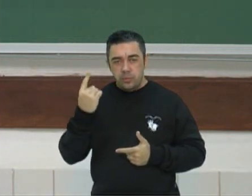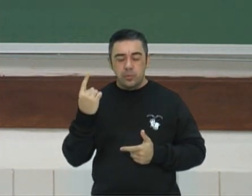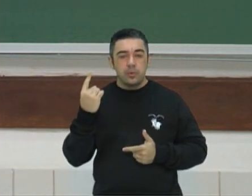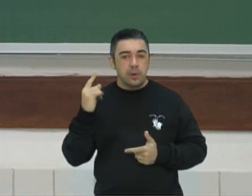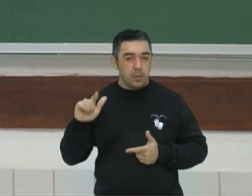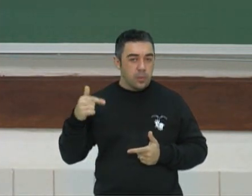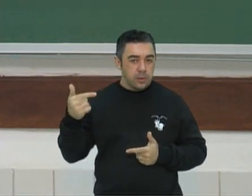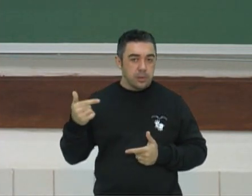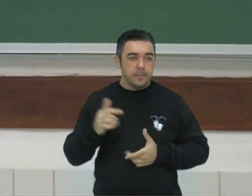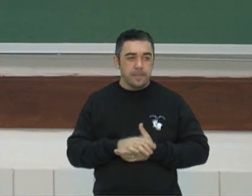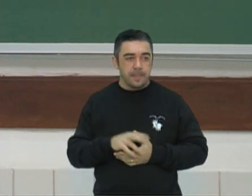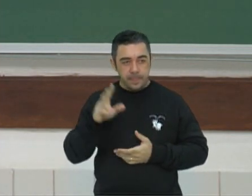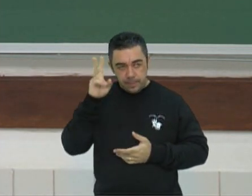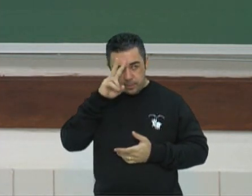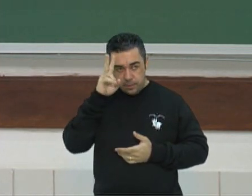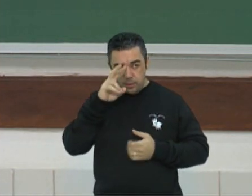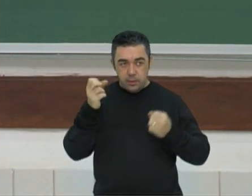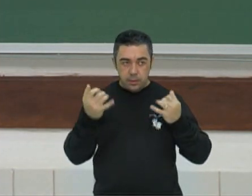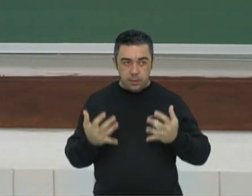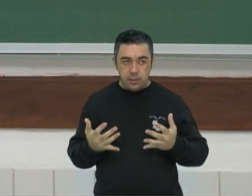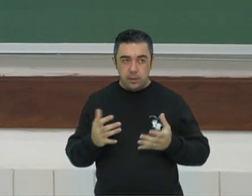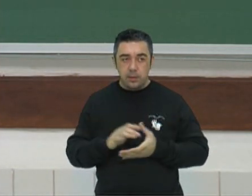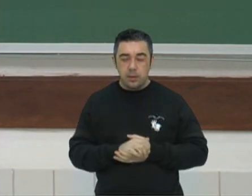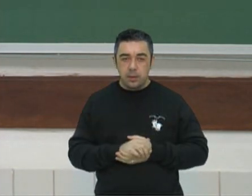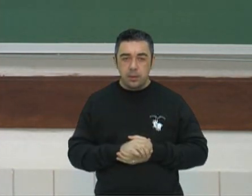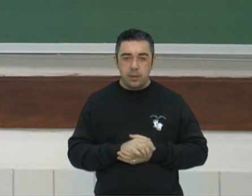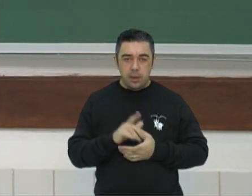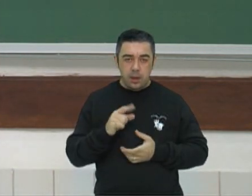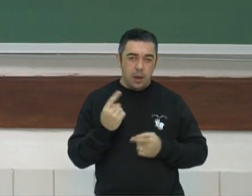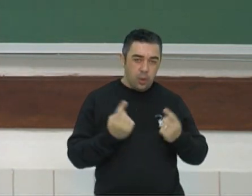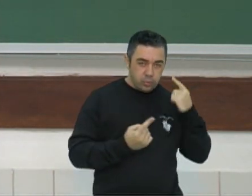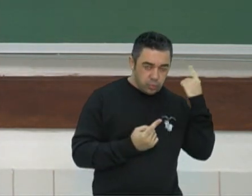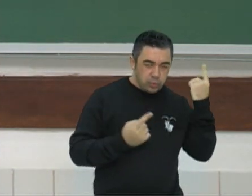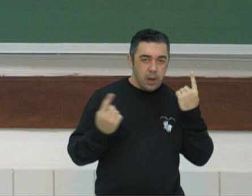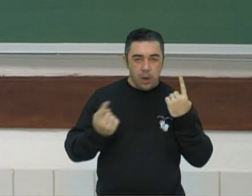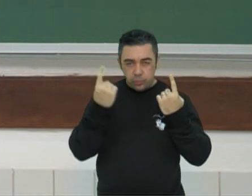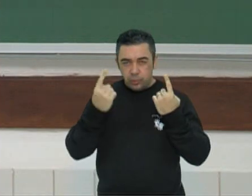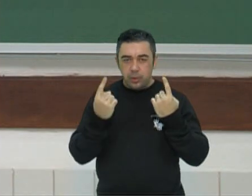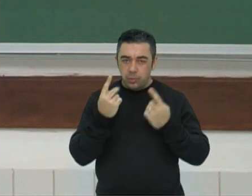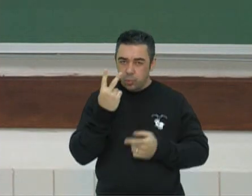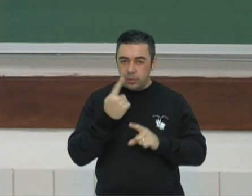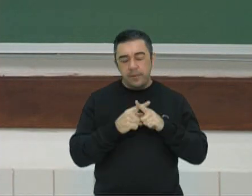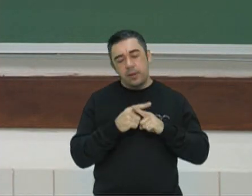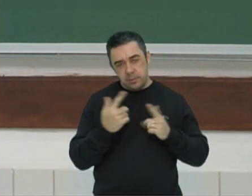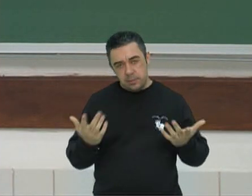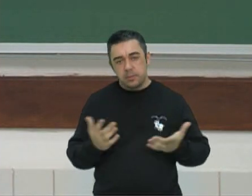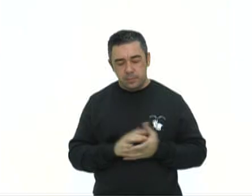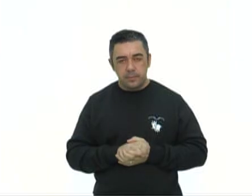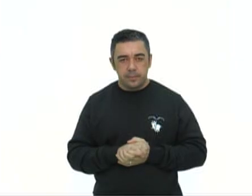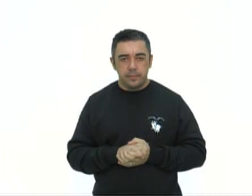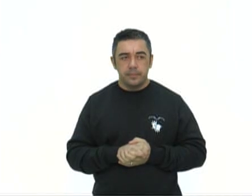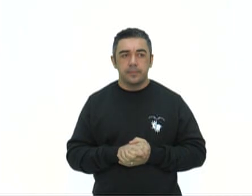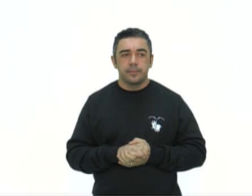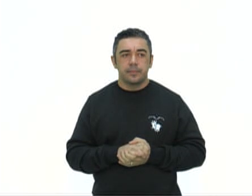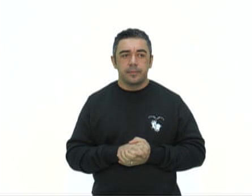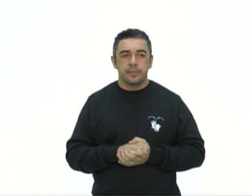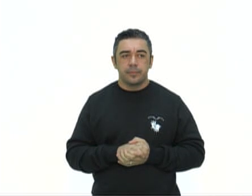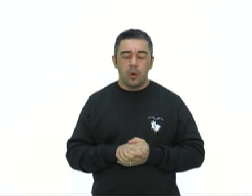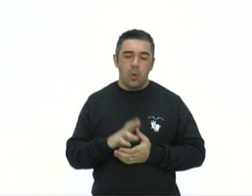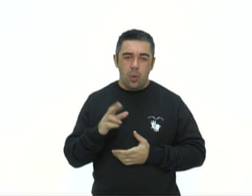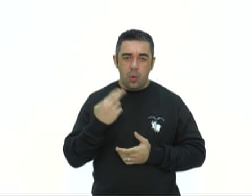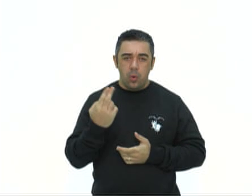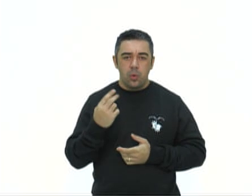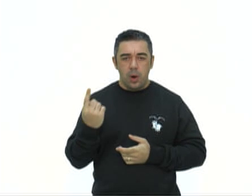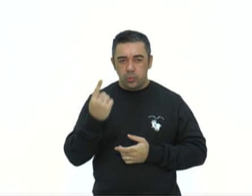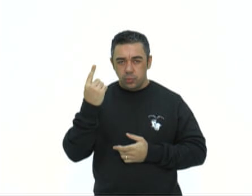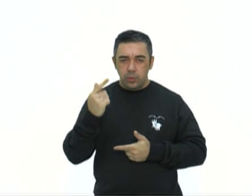Lembra lá que no slide anterior eu falei altura vezes altura. É a mesma coisa. Altura vezes altura é altura ao quadrado, tá? Então, você pode calcular